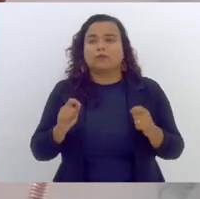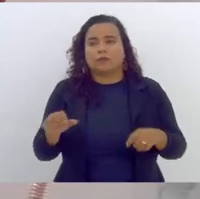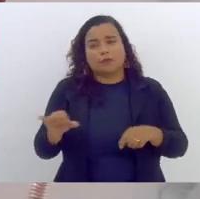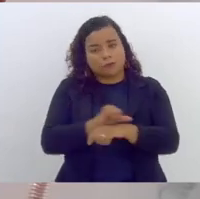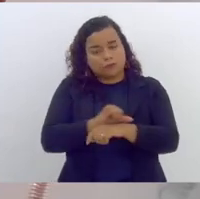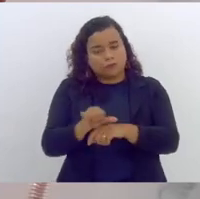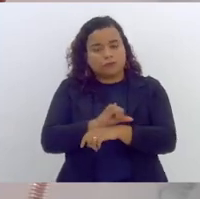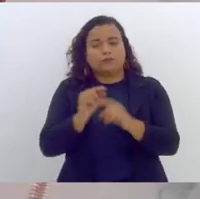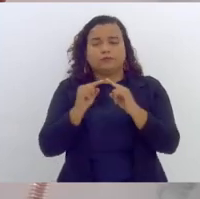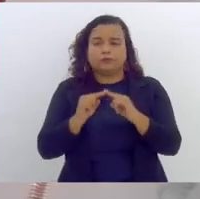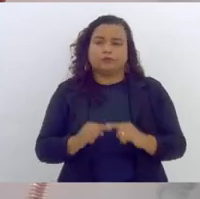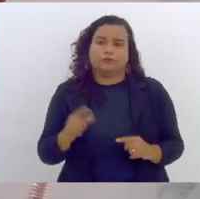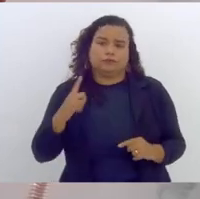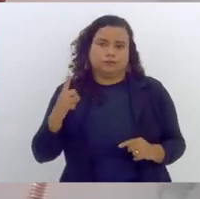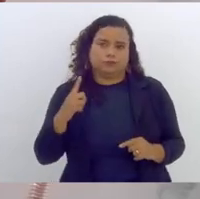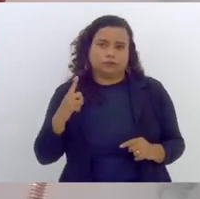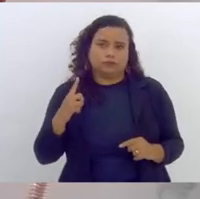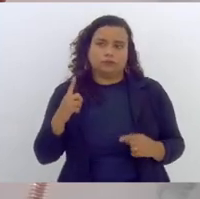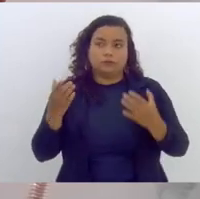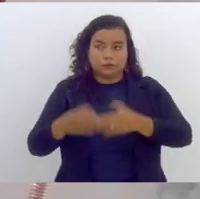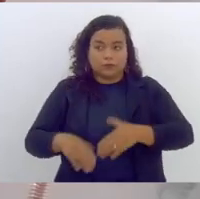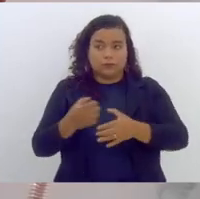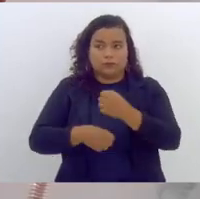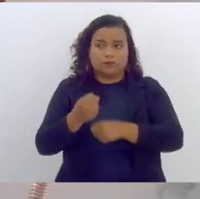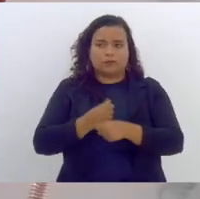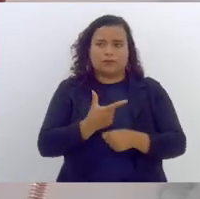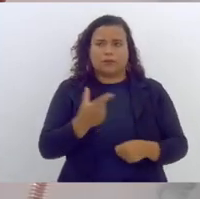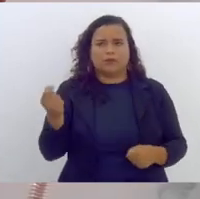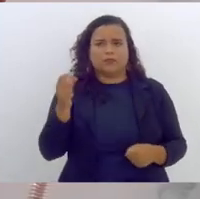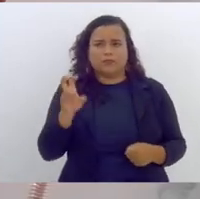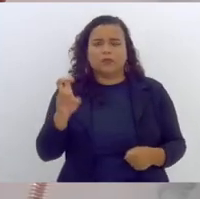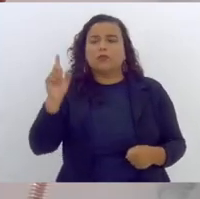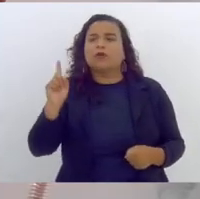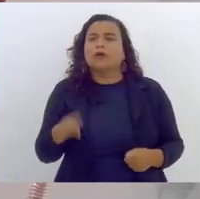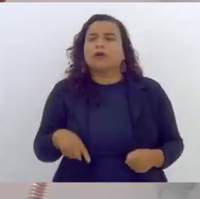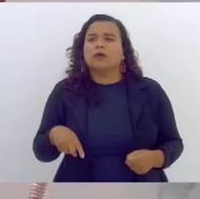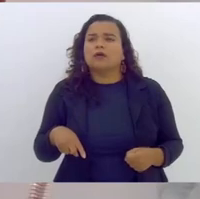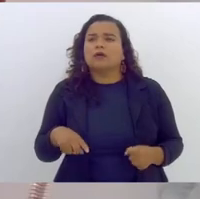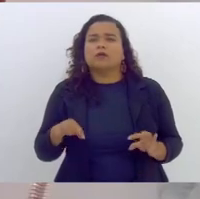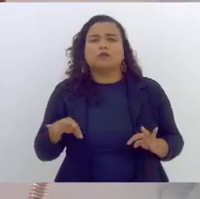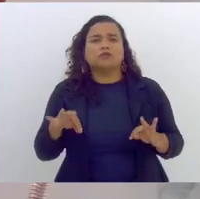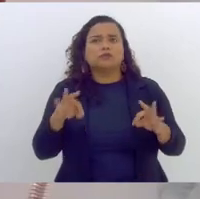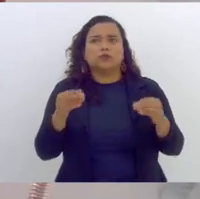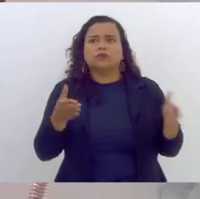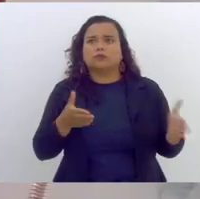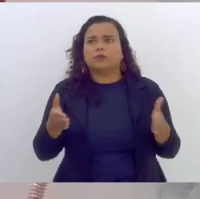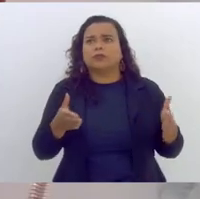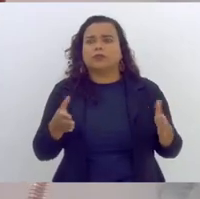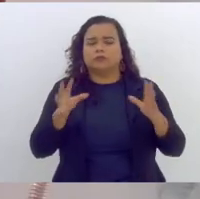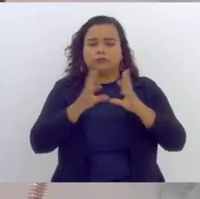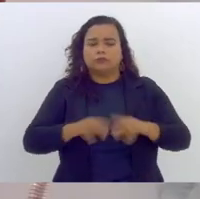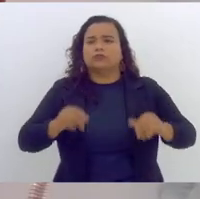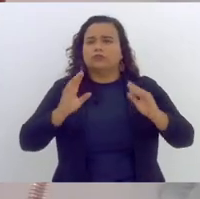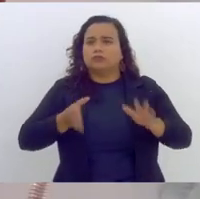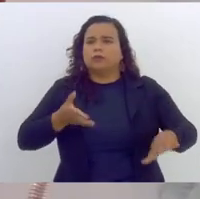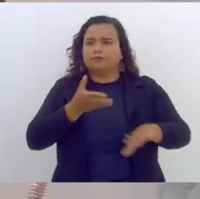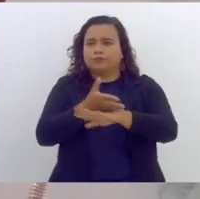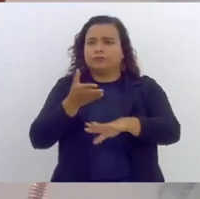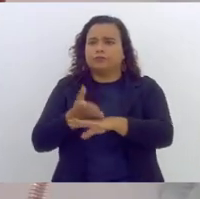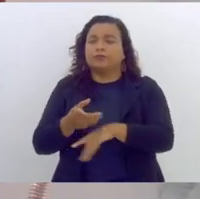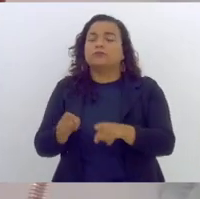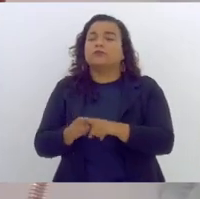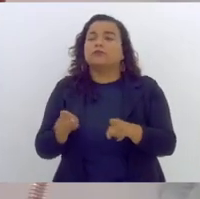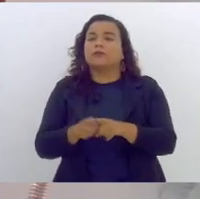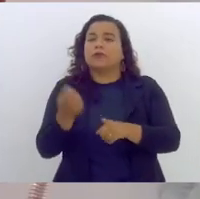estratégica o concurso de 2005 é o concurso que todas as fases foram superadas e por uma questão